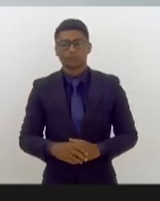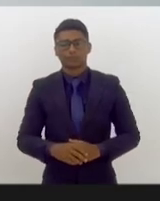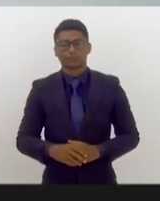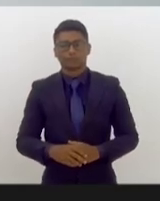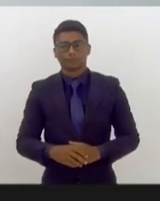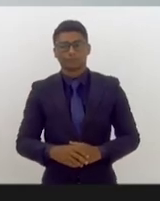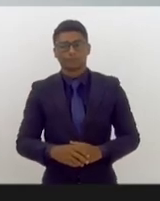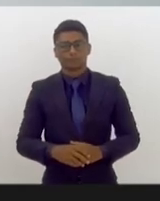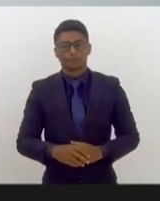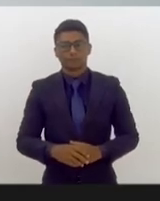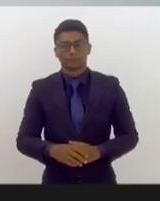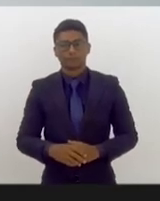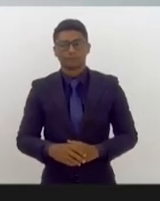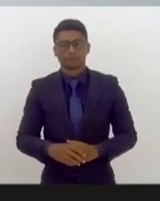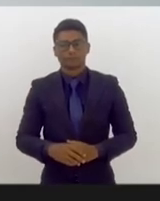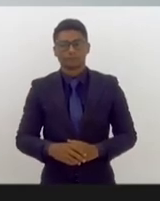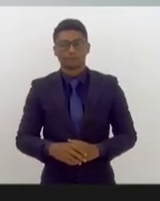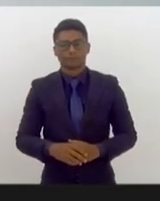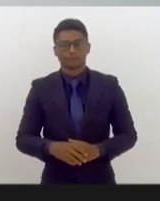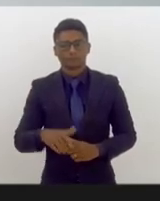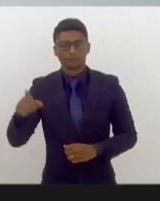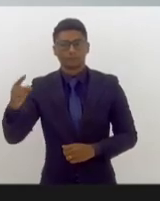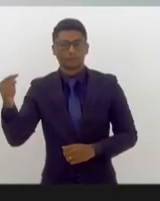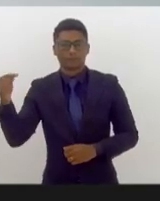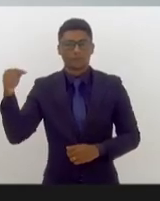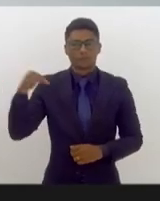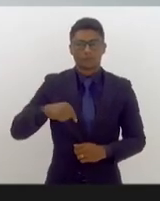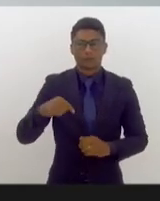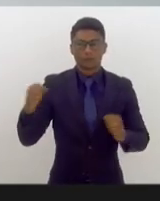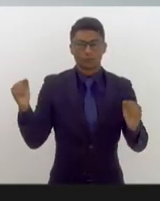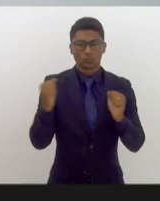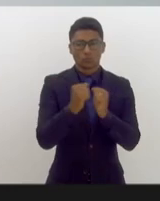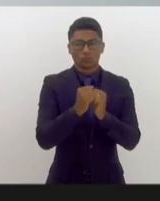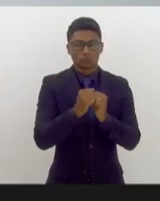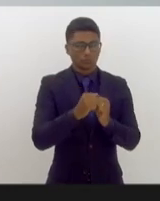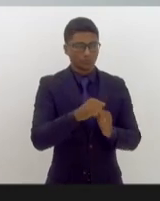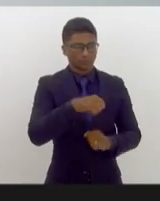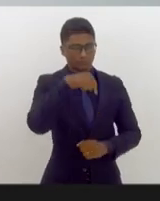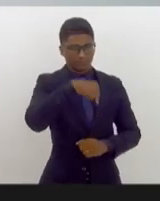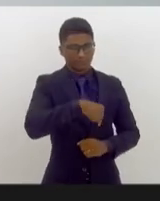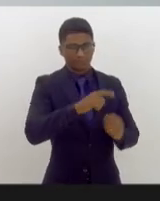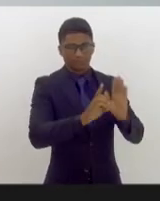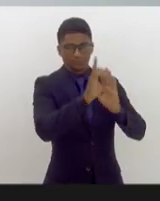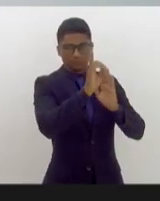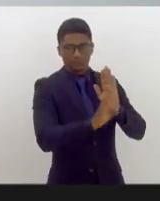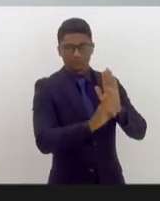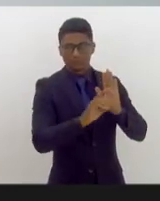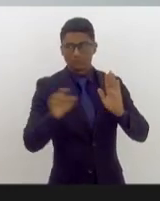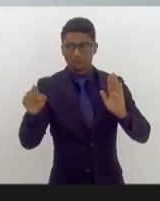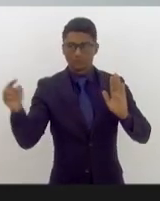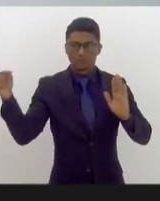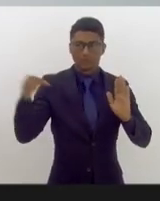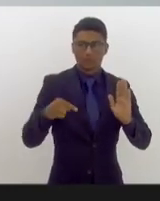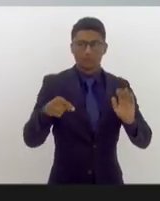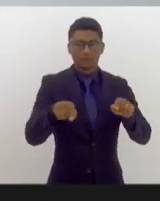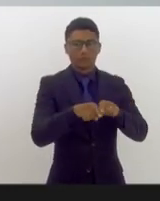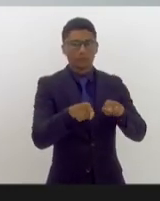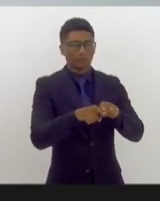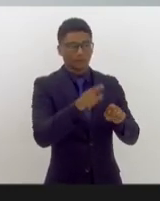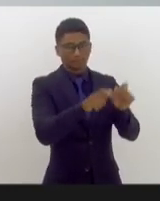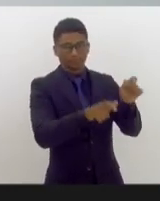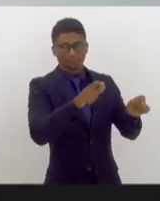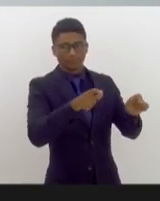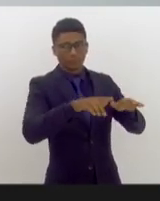o prazer de estar conosco, com a direção colegiada e com os membros do Fórum Estadual